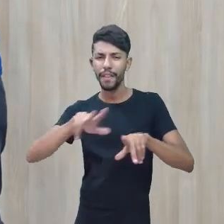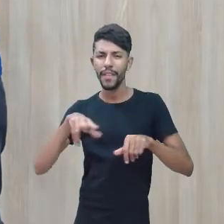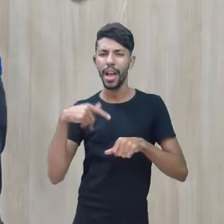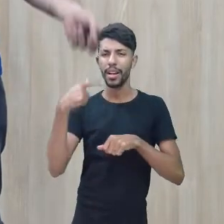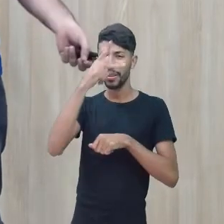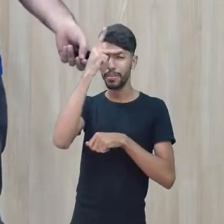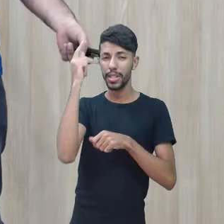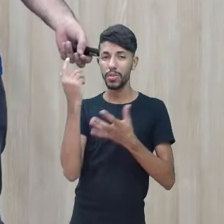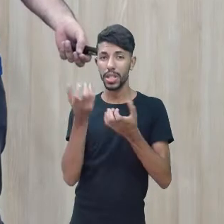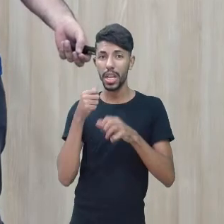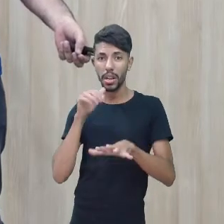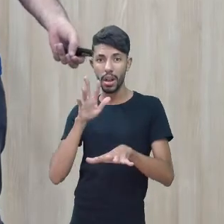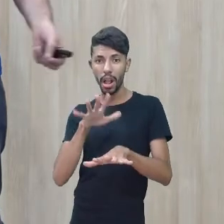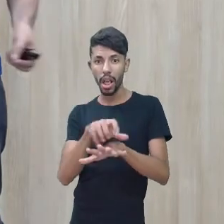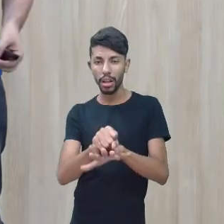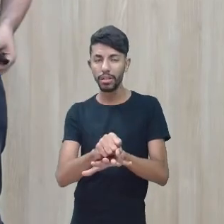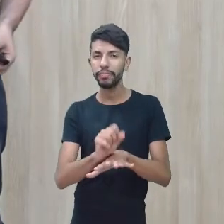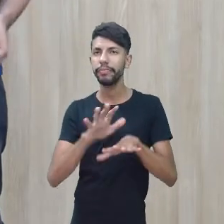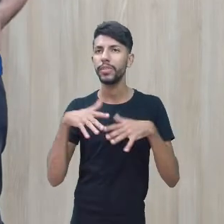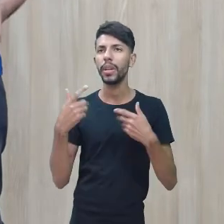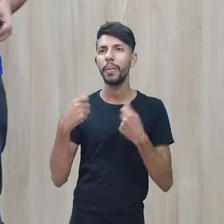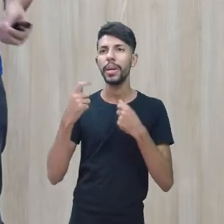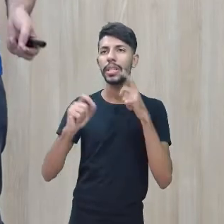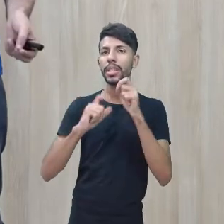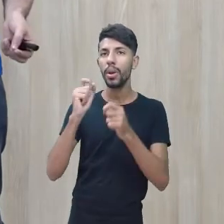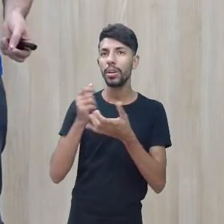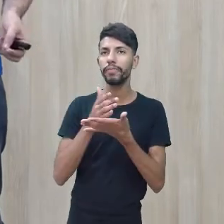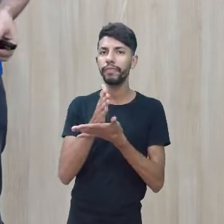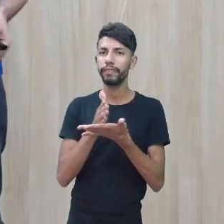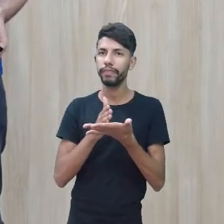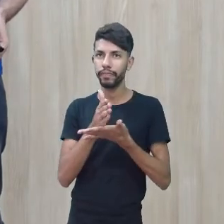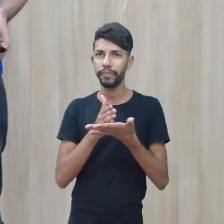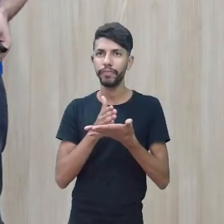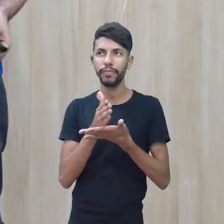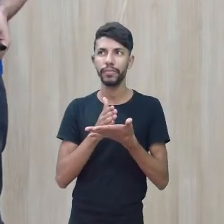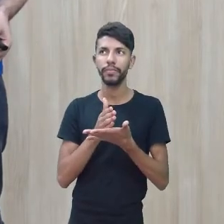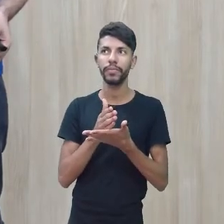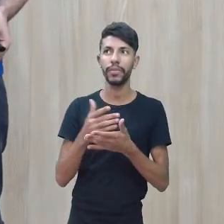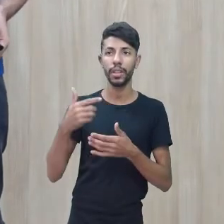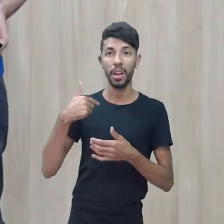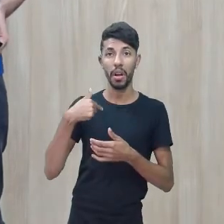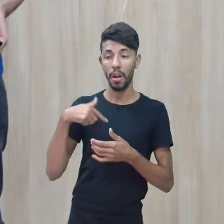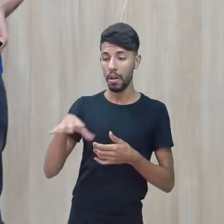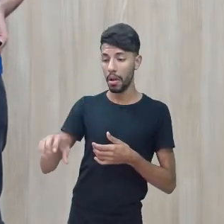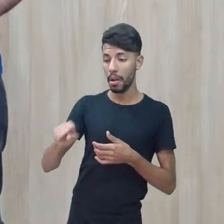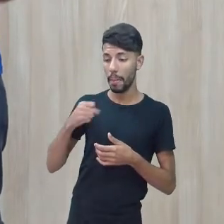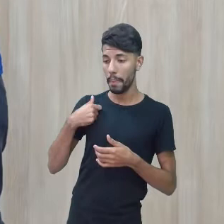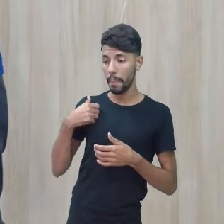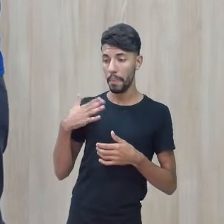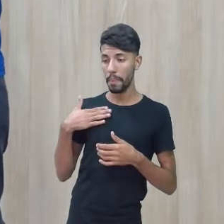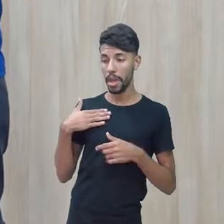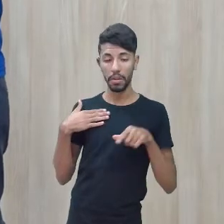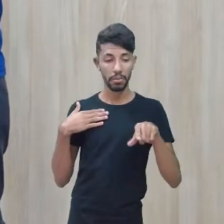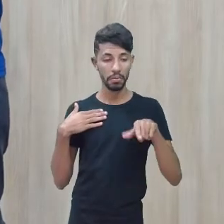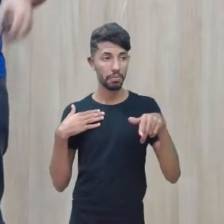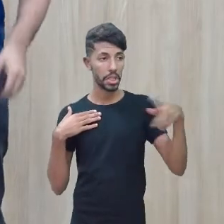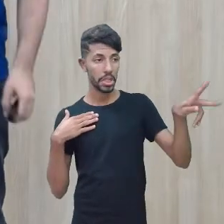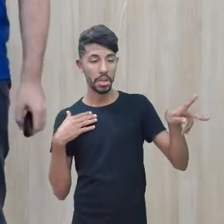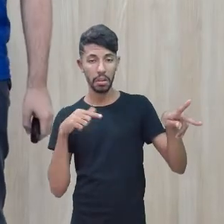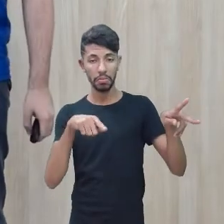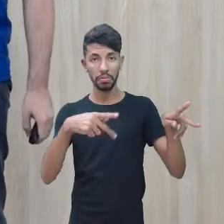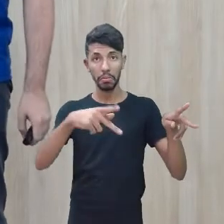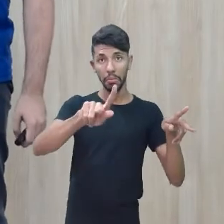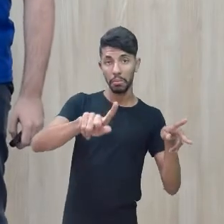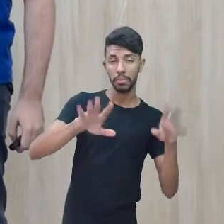daquelas terras, a gente tem que ter o quê? A divisão, né? Isso aqui vai ser meu, isso aqui vai ser teu, isso aqui vai ser aqui do outro.